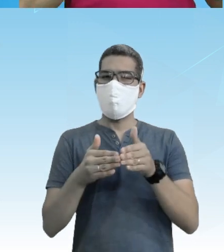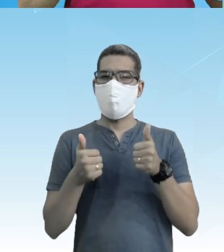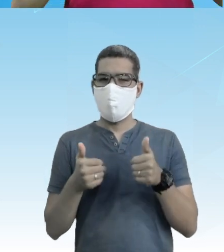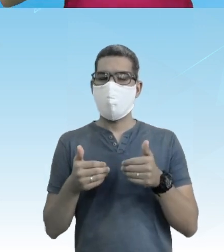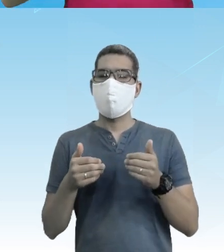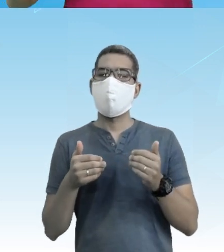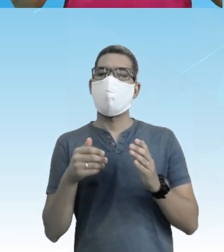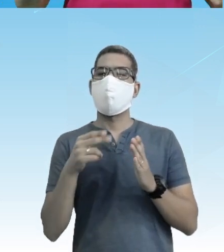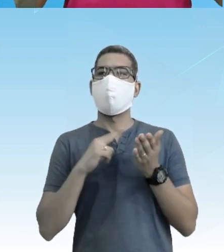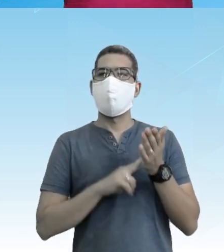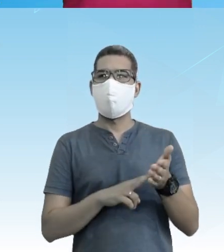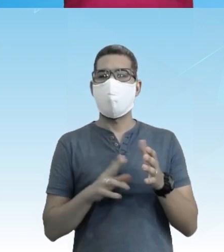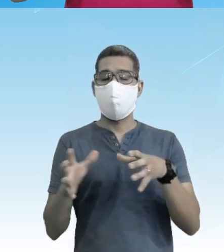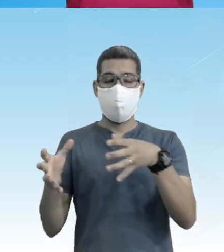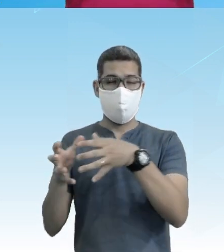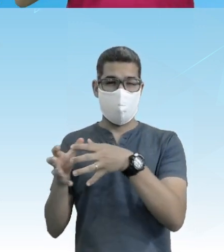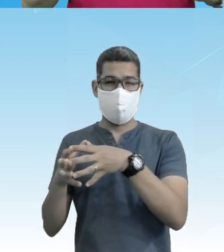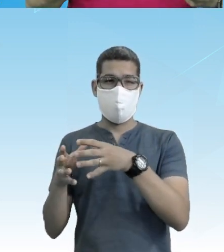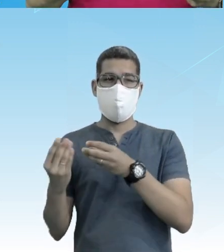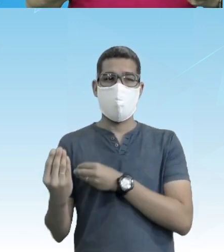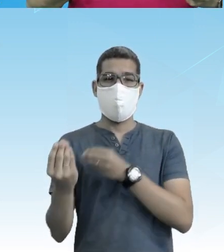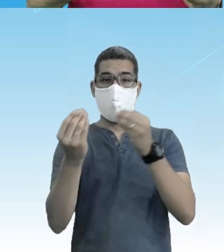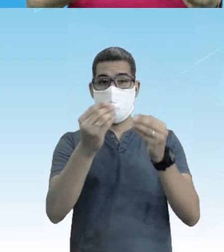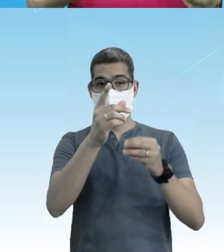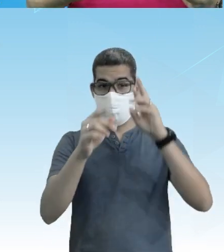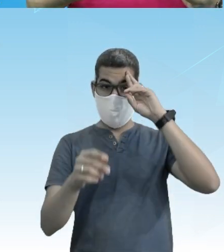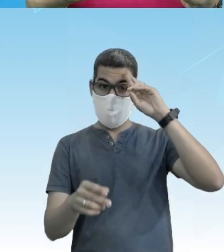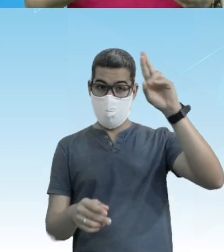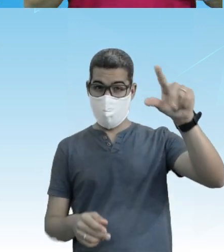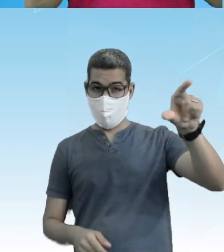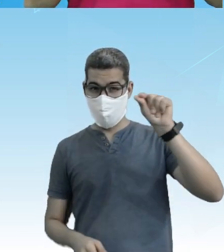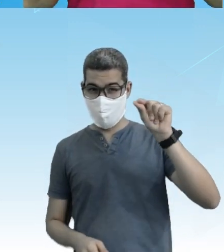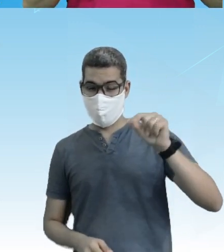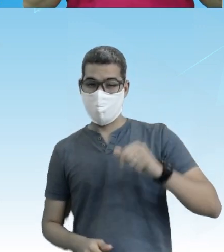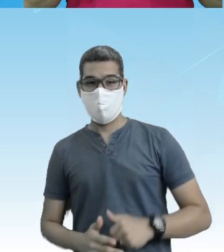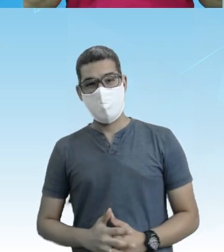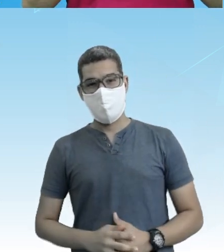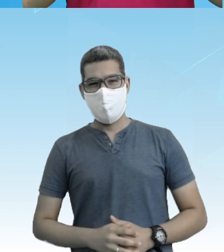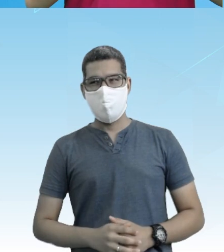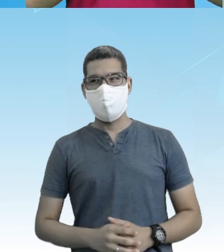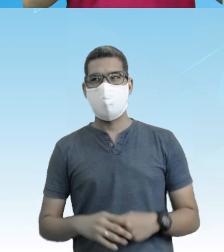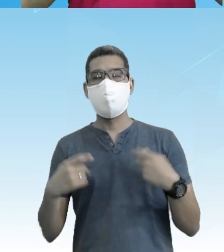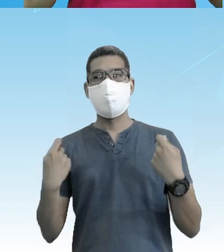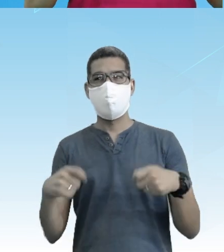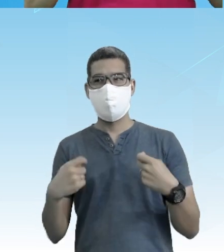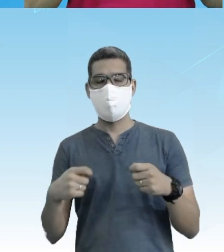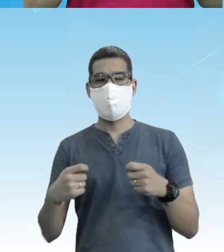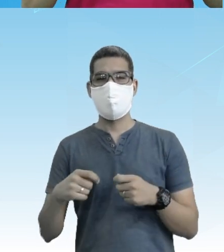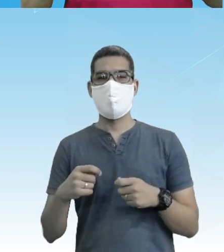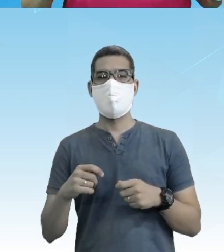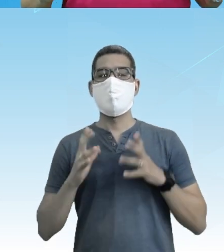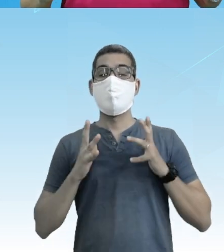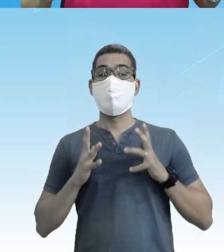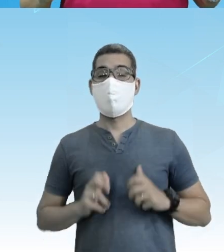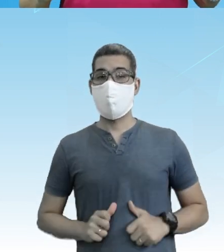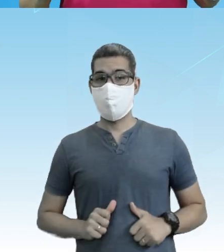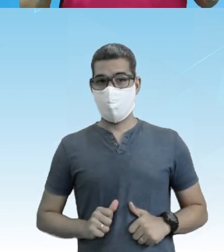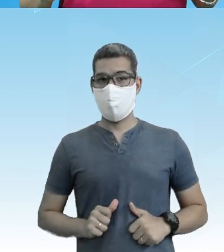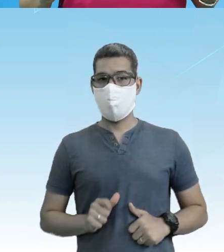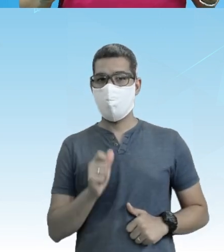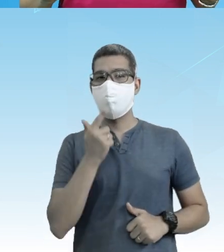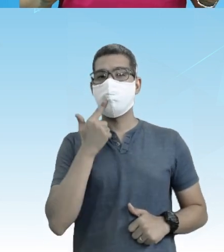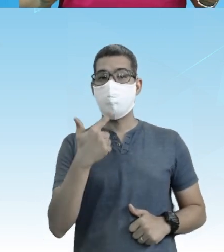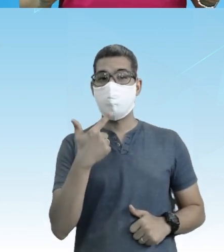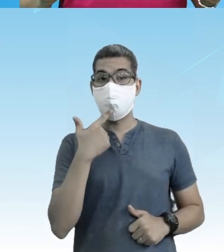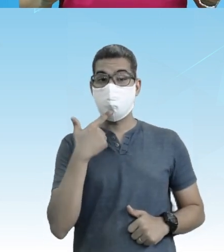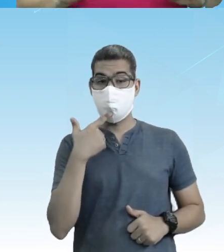aberta, certo? De um grupo para uma autoridade constituída, deve-se utilizar a polidez da linguagem. Não